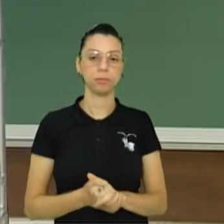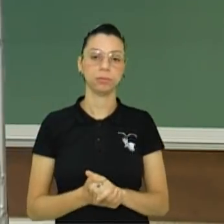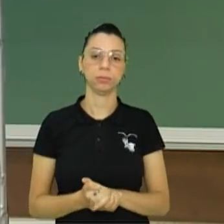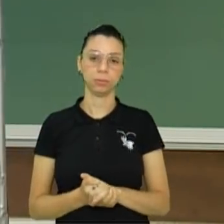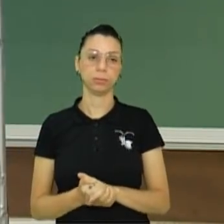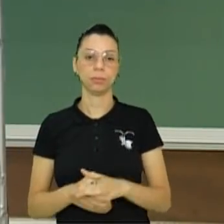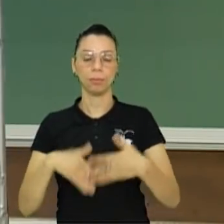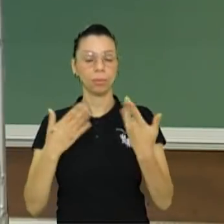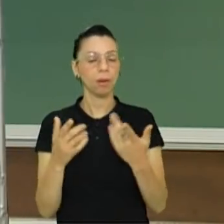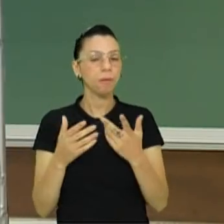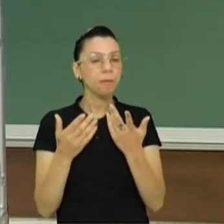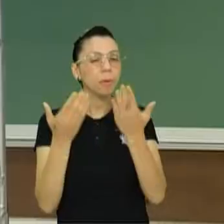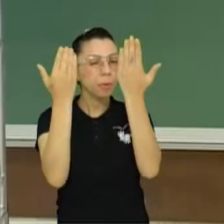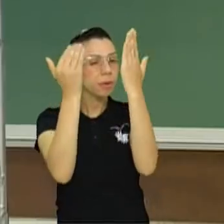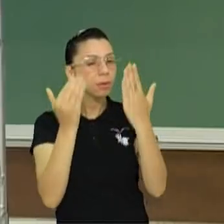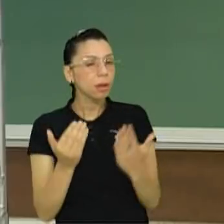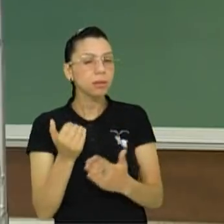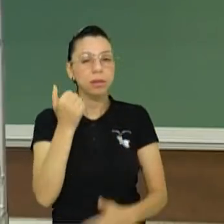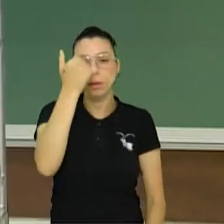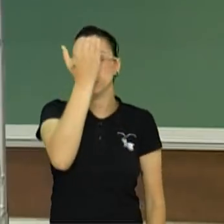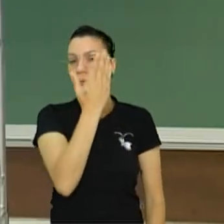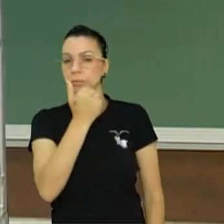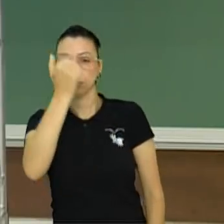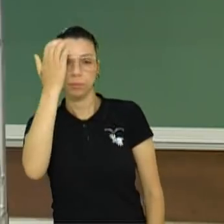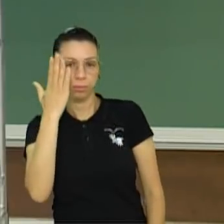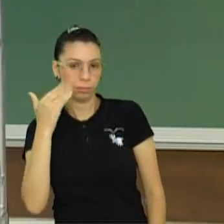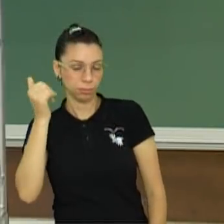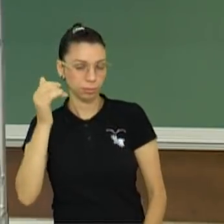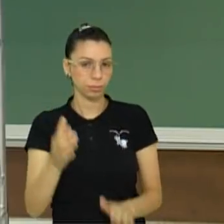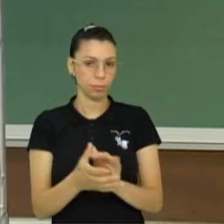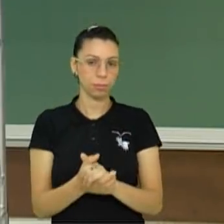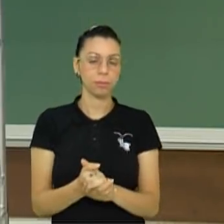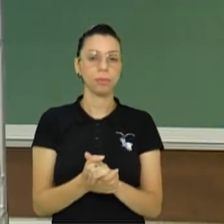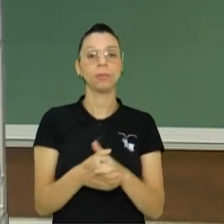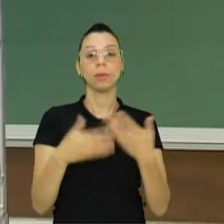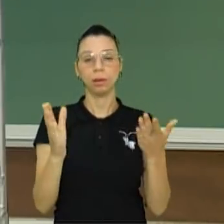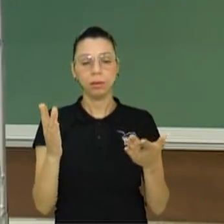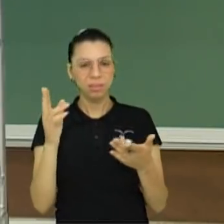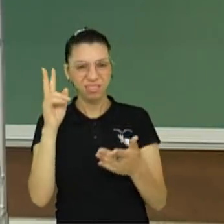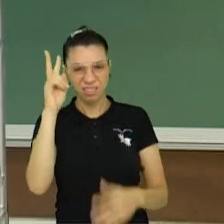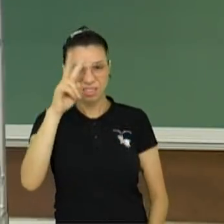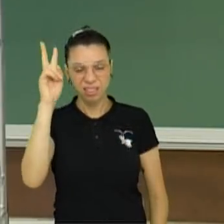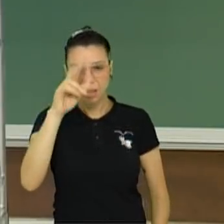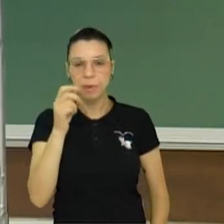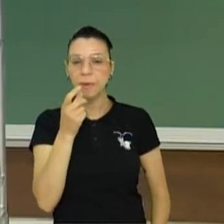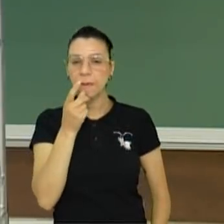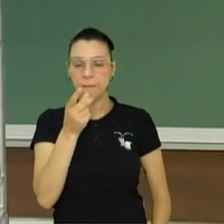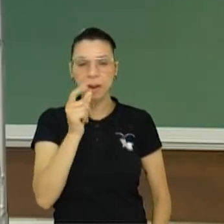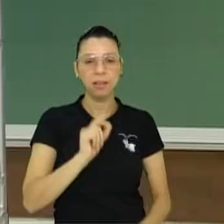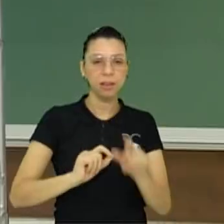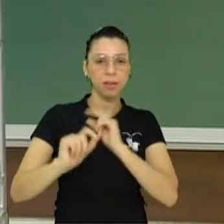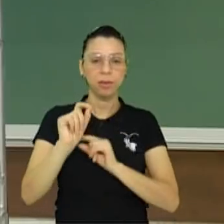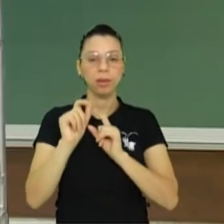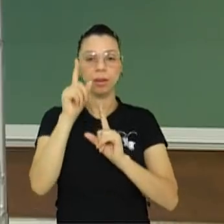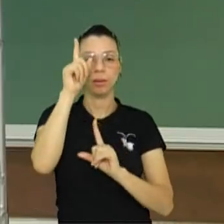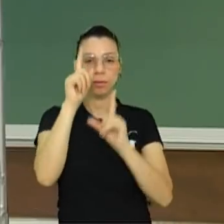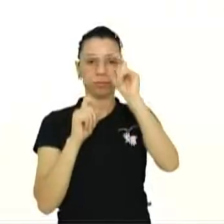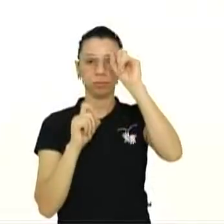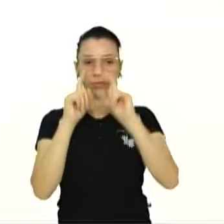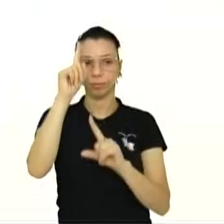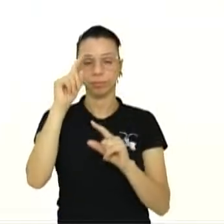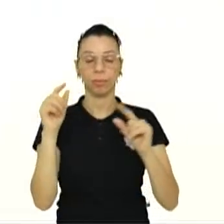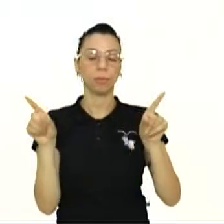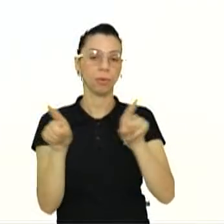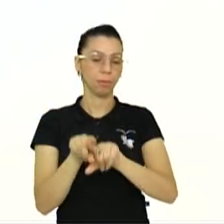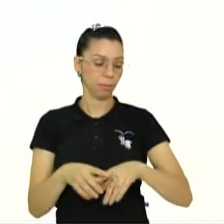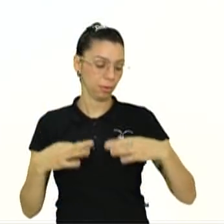pouquinho essa maquiagem? Lembram que eu falei para vocês sobre as linhas de expressões? Sobre os seus trajes